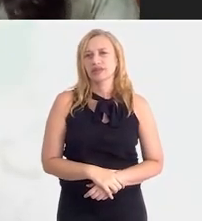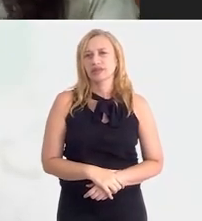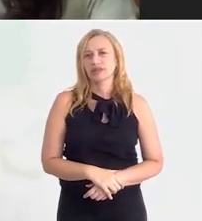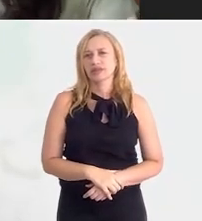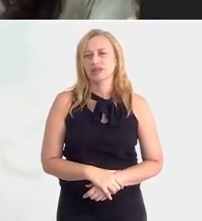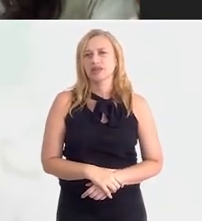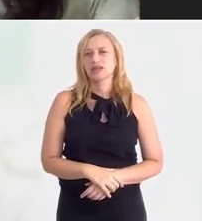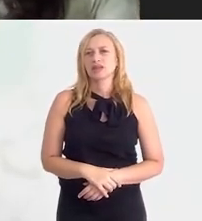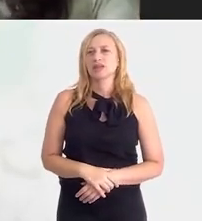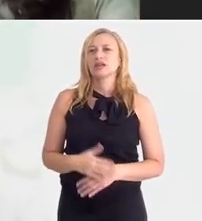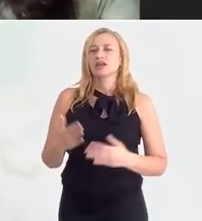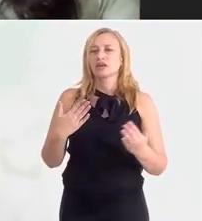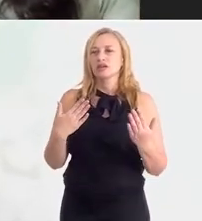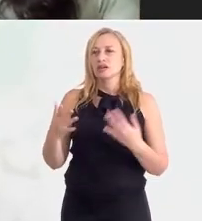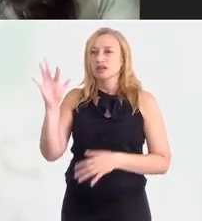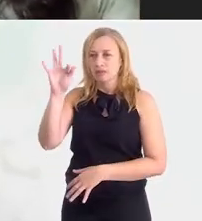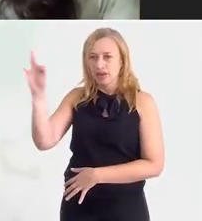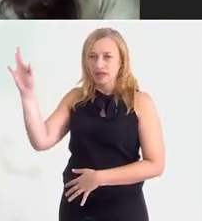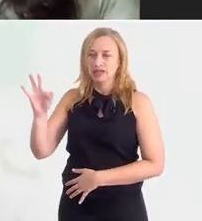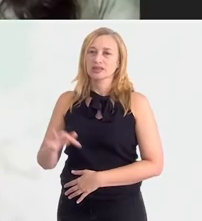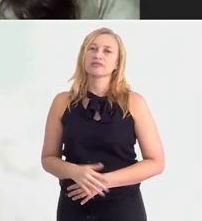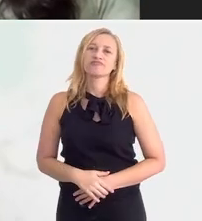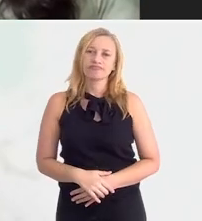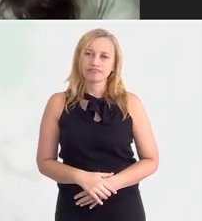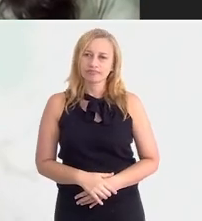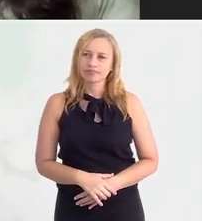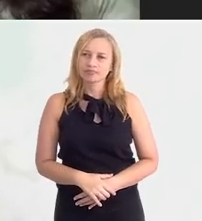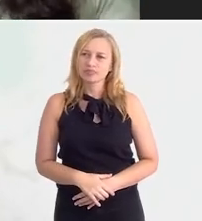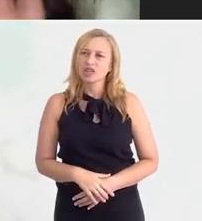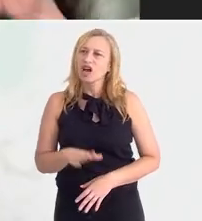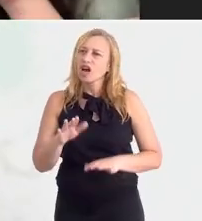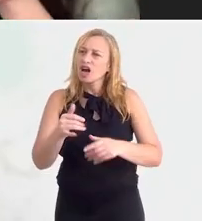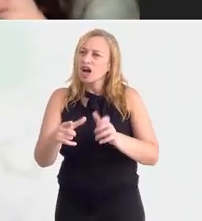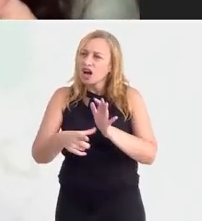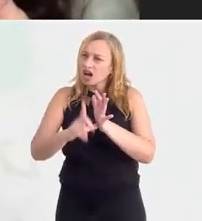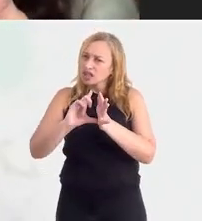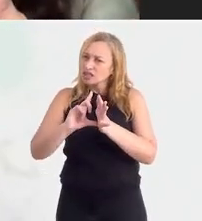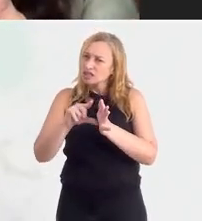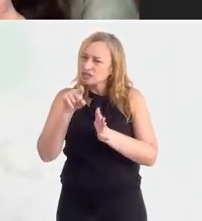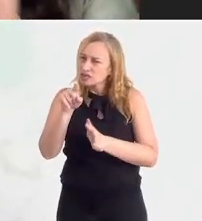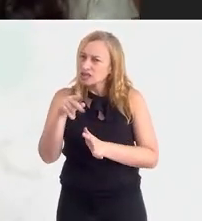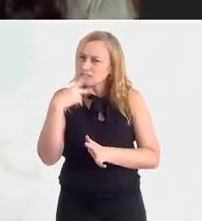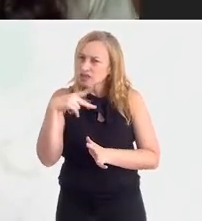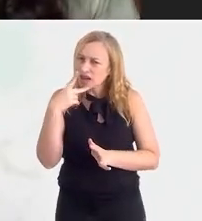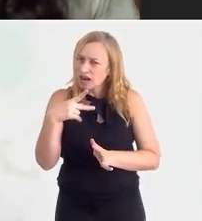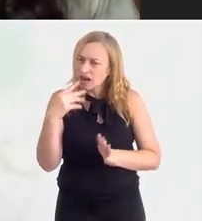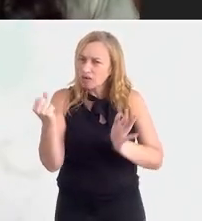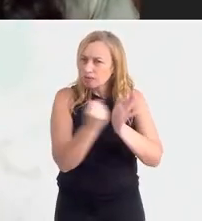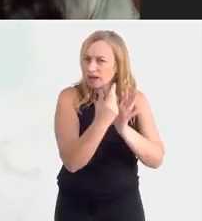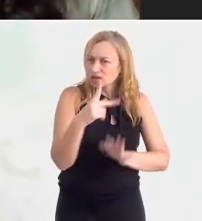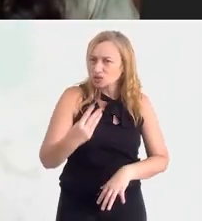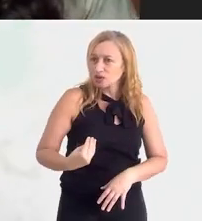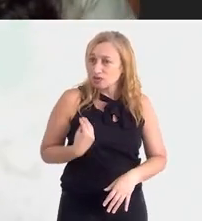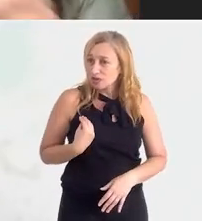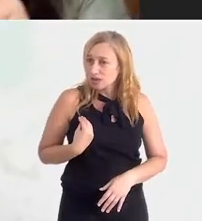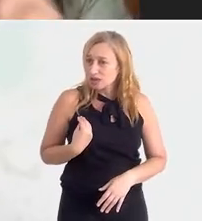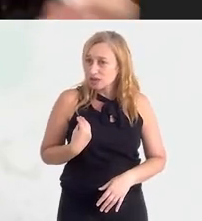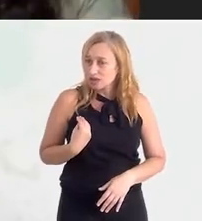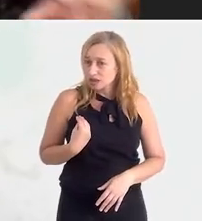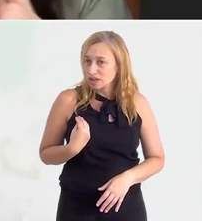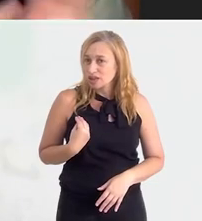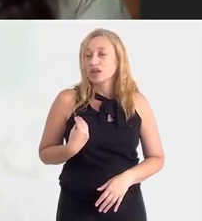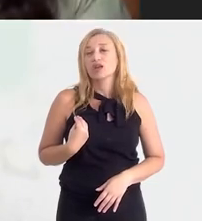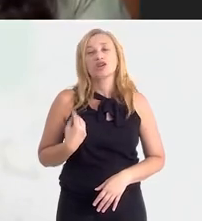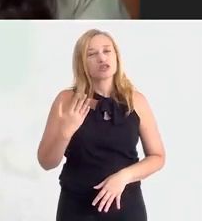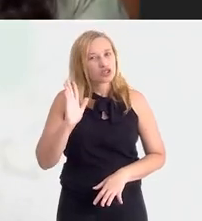pequena, em relação a Paris, sem jamais almejar Paris. Antes de Então, você me falar o impacto que isso trouxe na sua vida, que você vai fazer